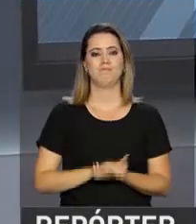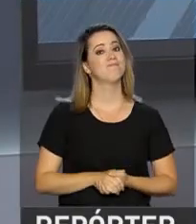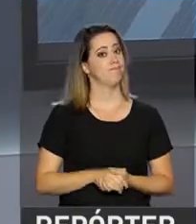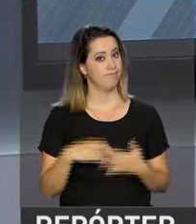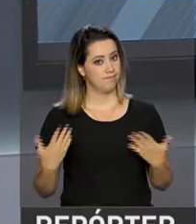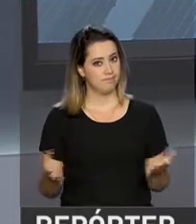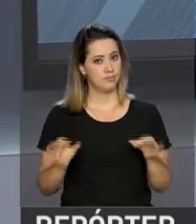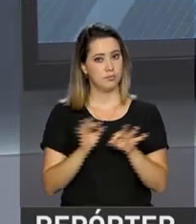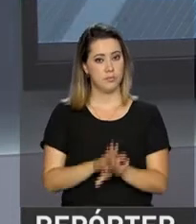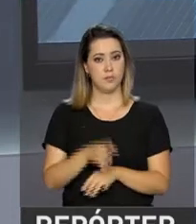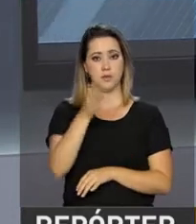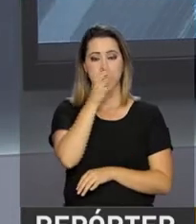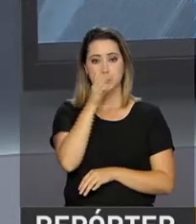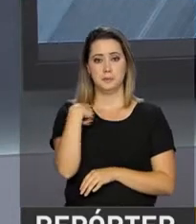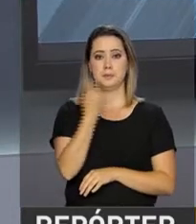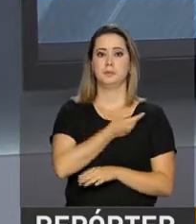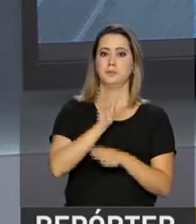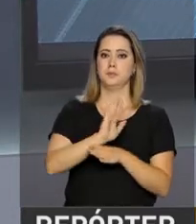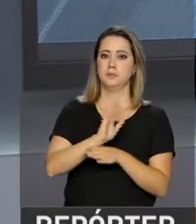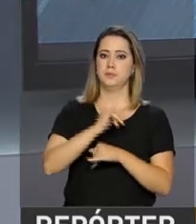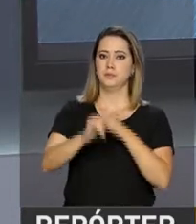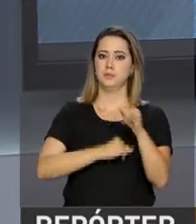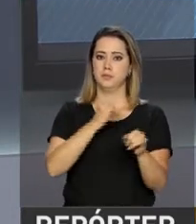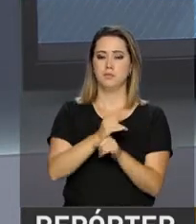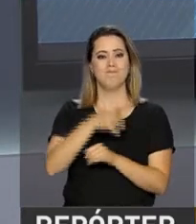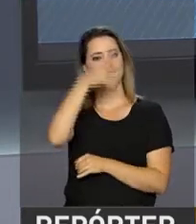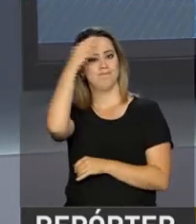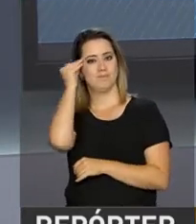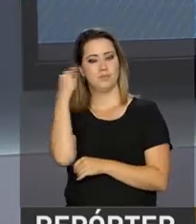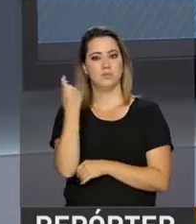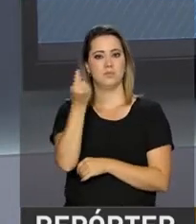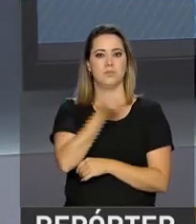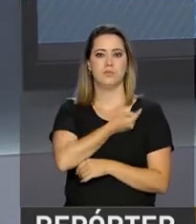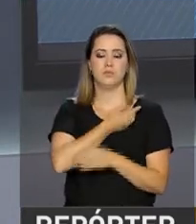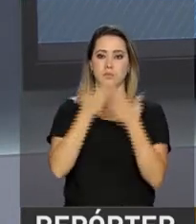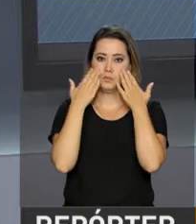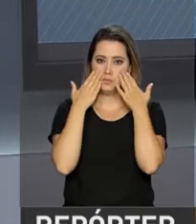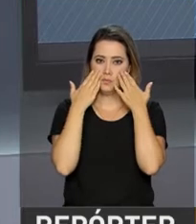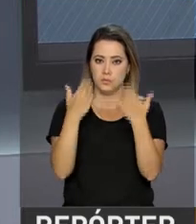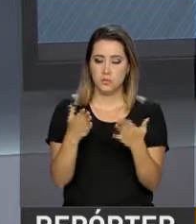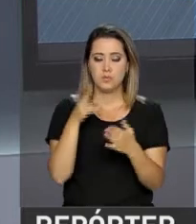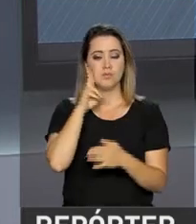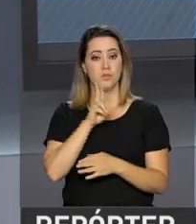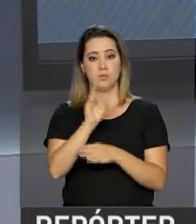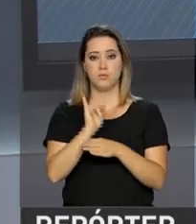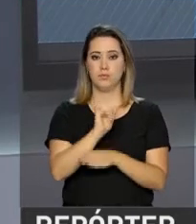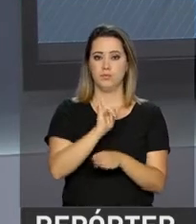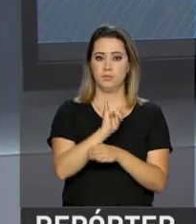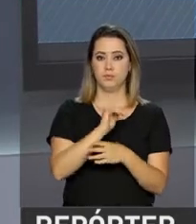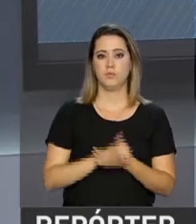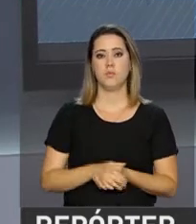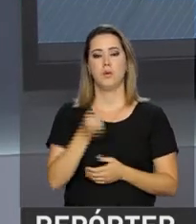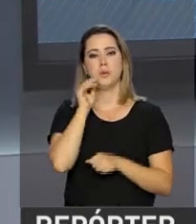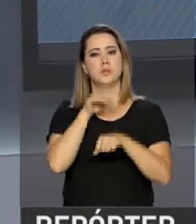edição termina aqui. Acompanhe nossa programação também na internet. Não esqueça que as nossas reportagens completas estão no YouTube.